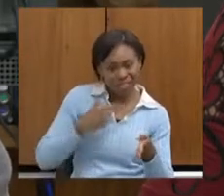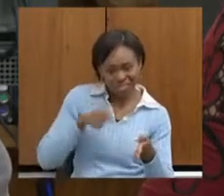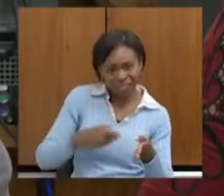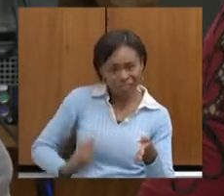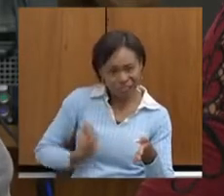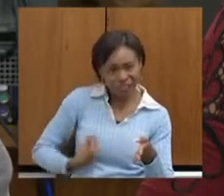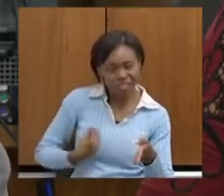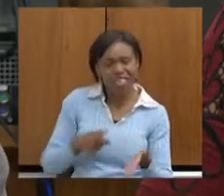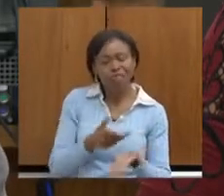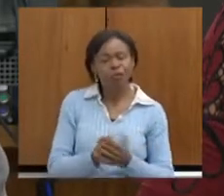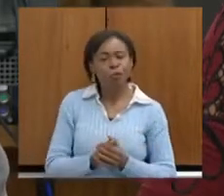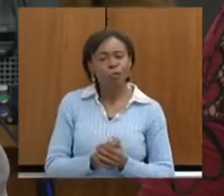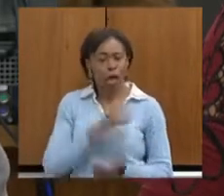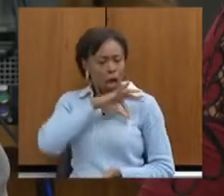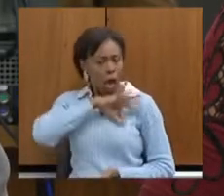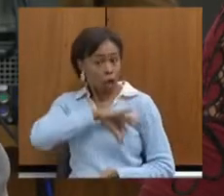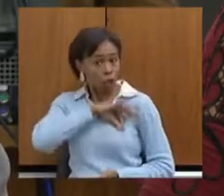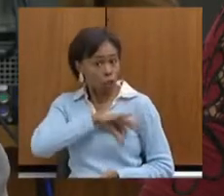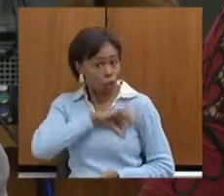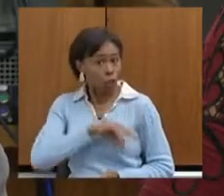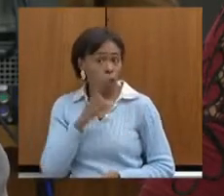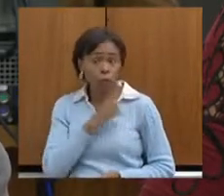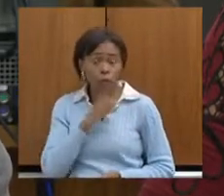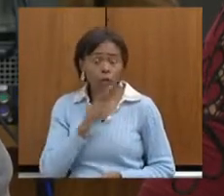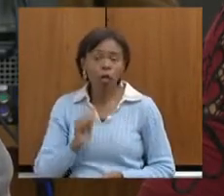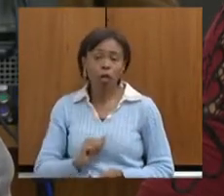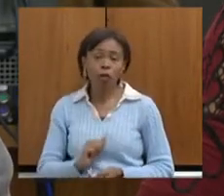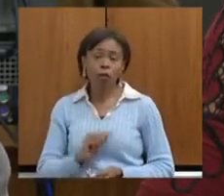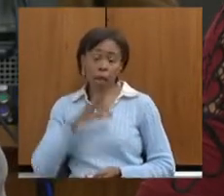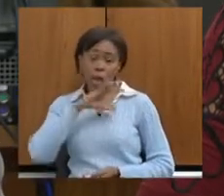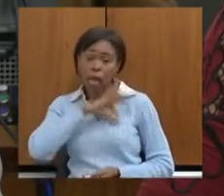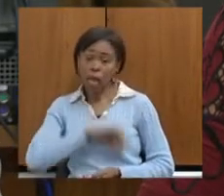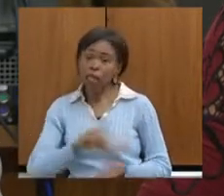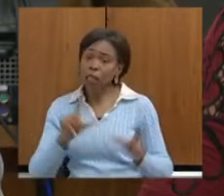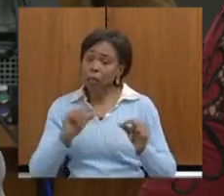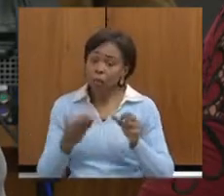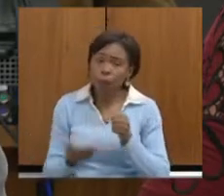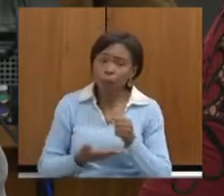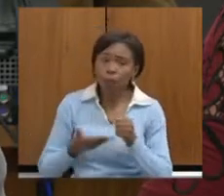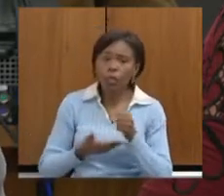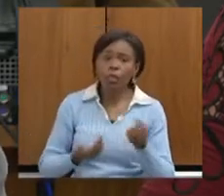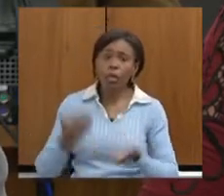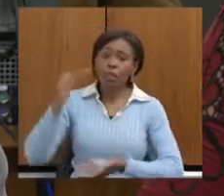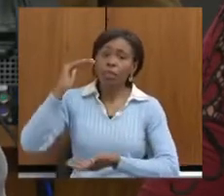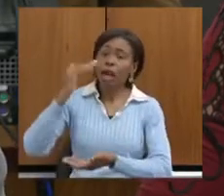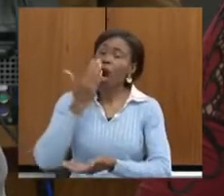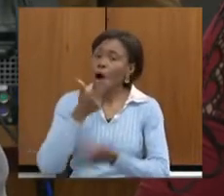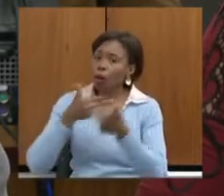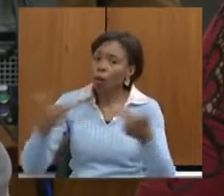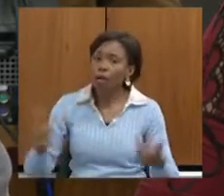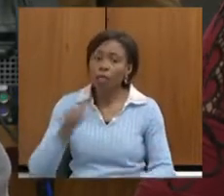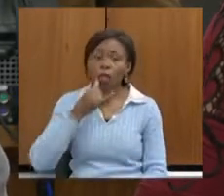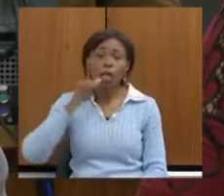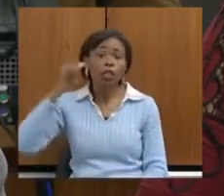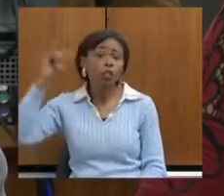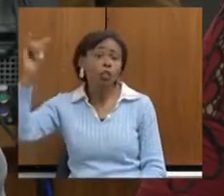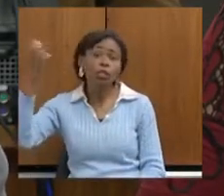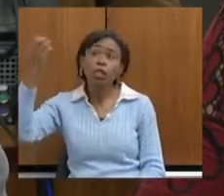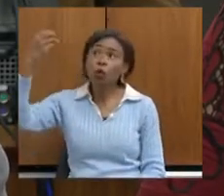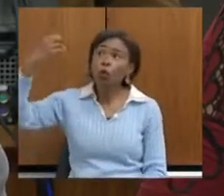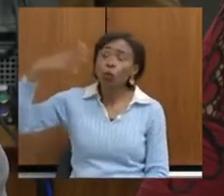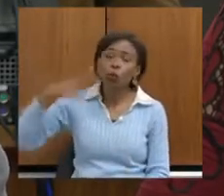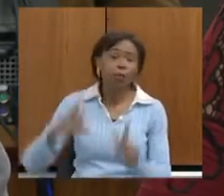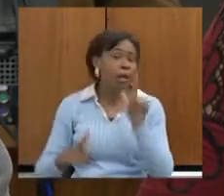Doce Vivo que é auxílio emergencial que é renda mínima que é